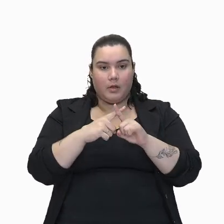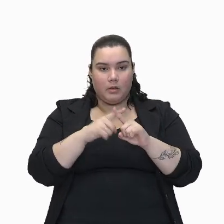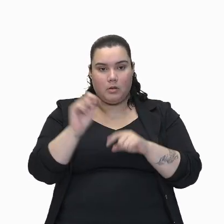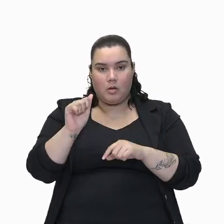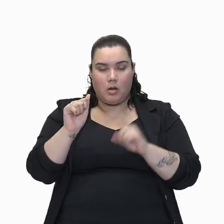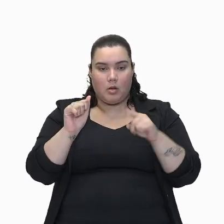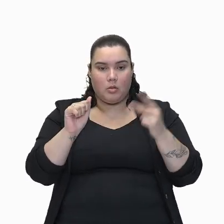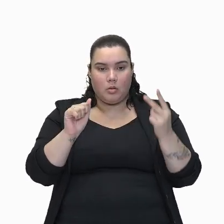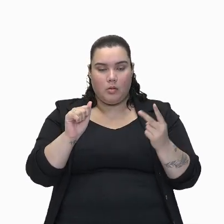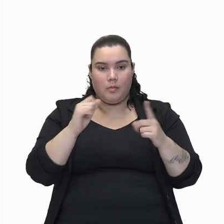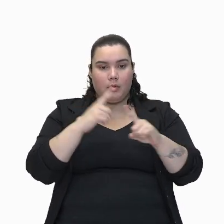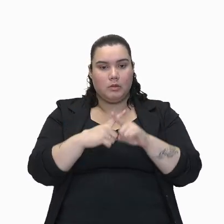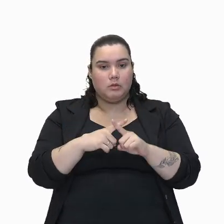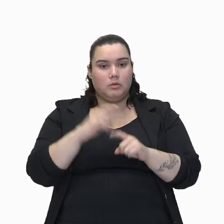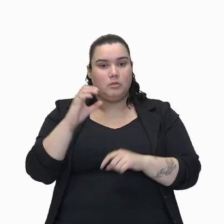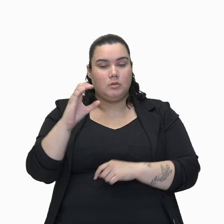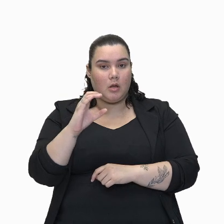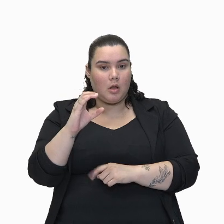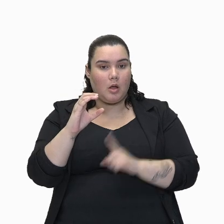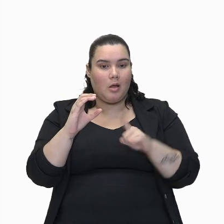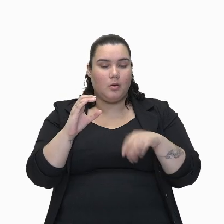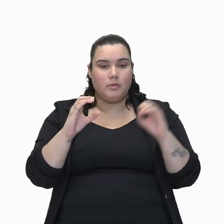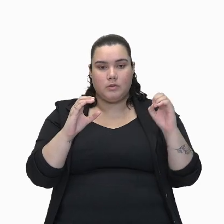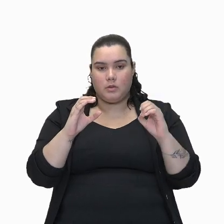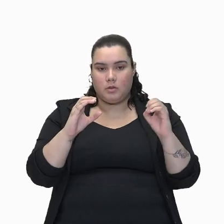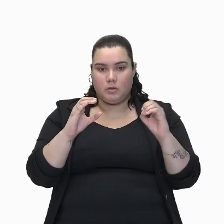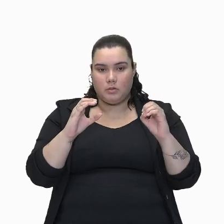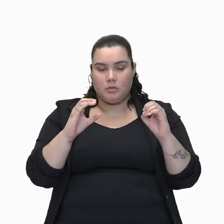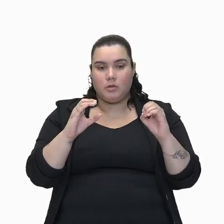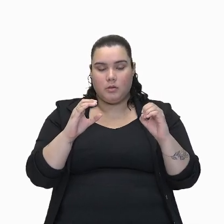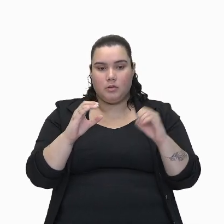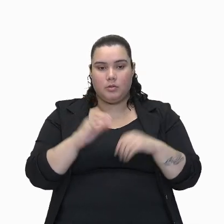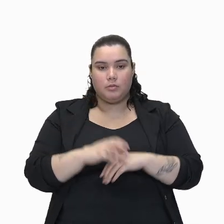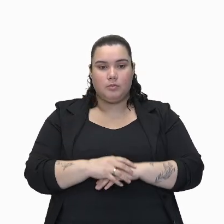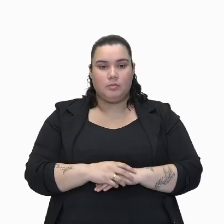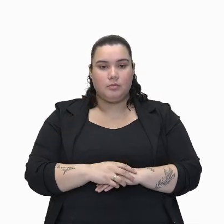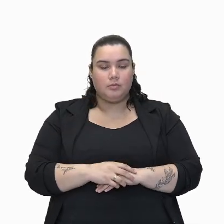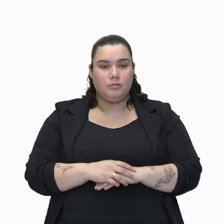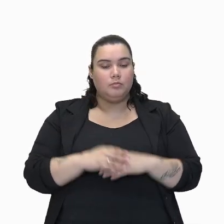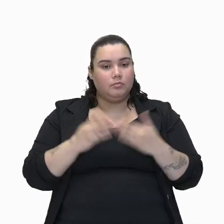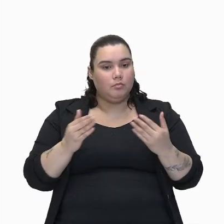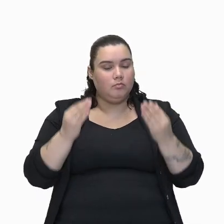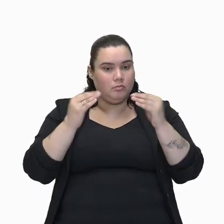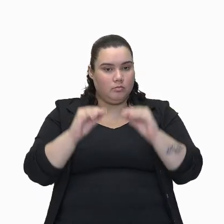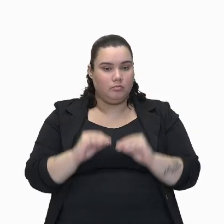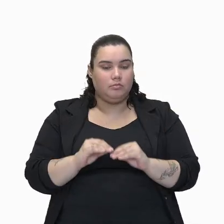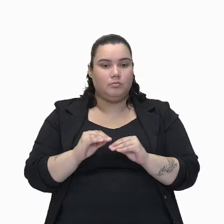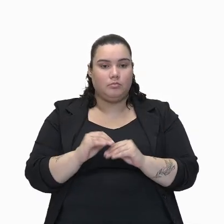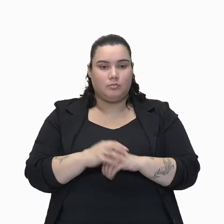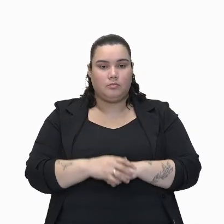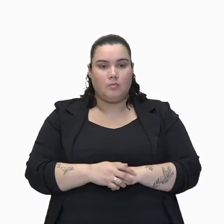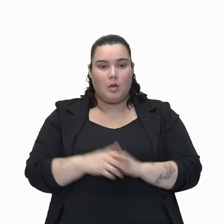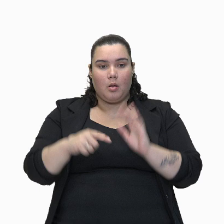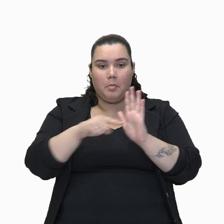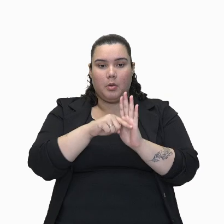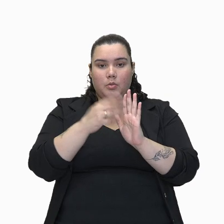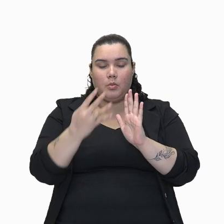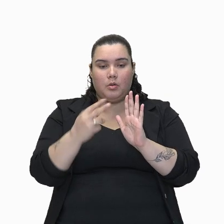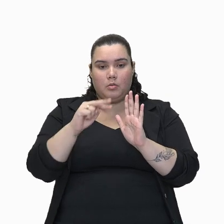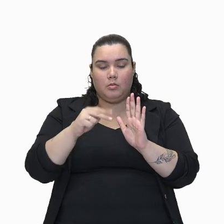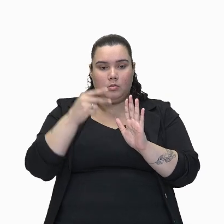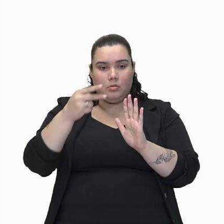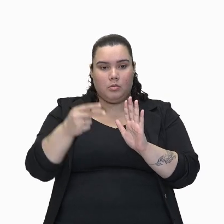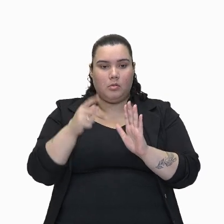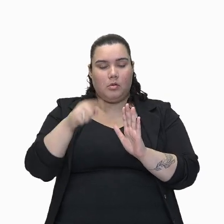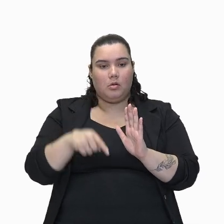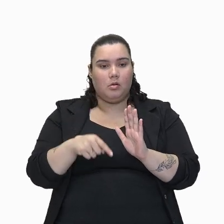que é 2, vezes, olha só, o C, que é 0. Então, a gente resolve menos 4 ao quadrado,